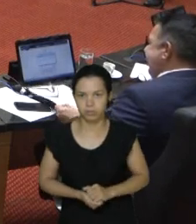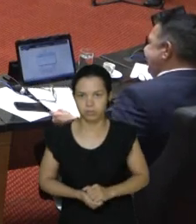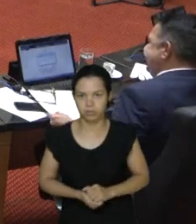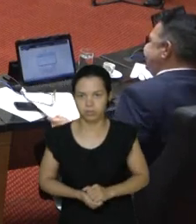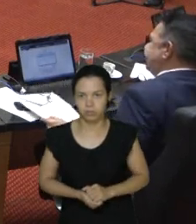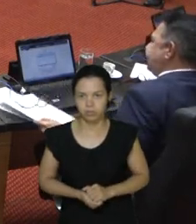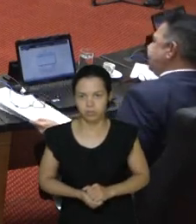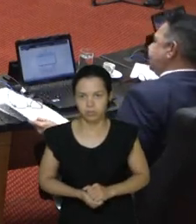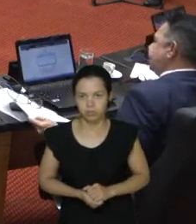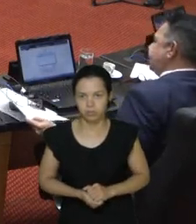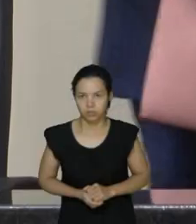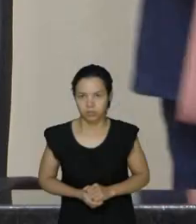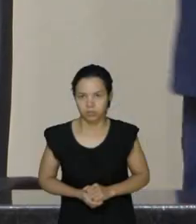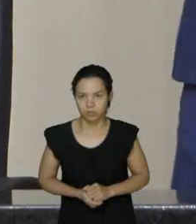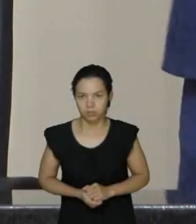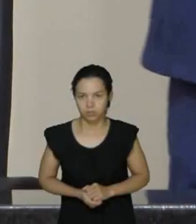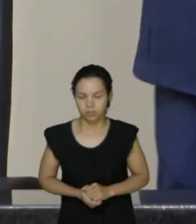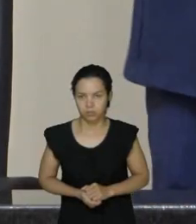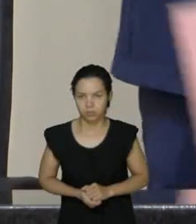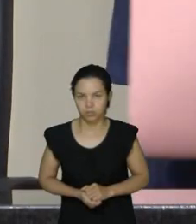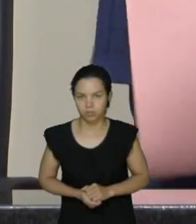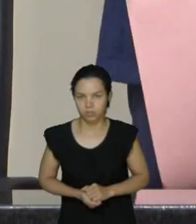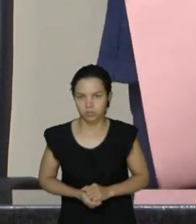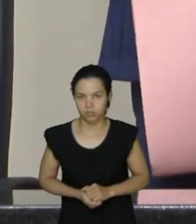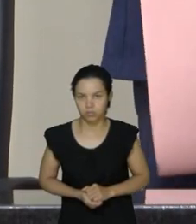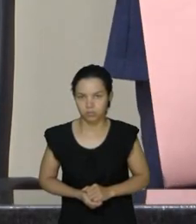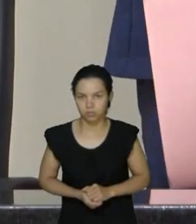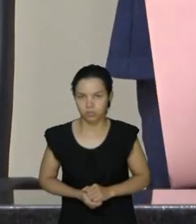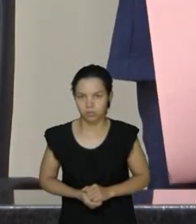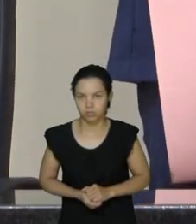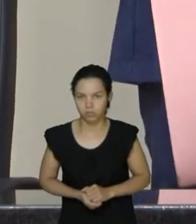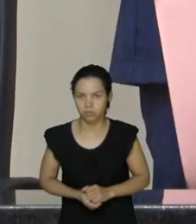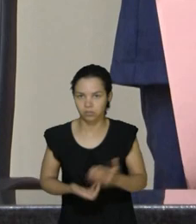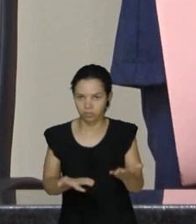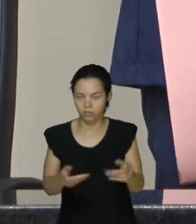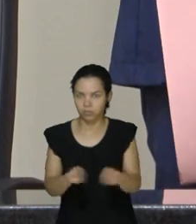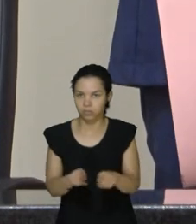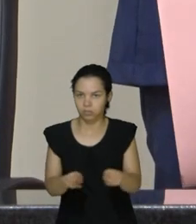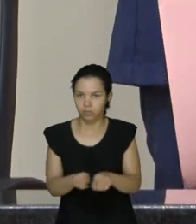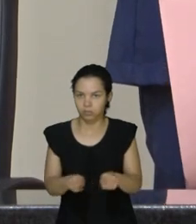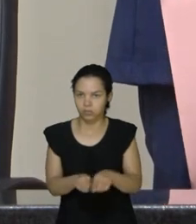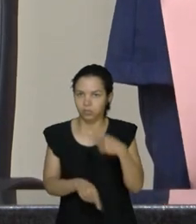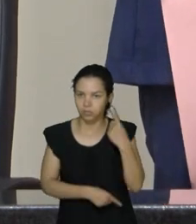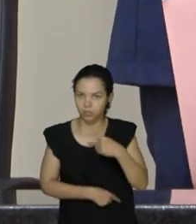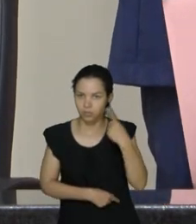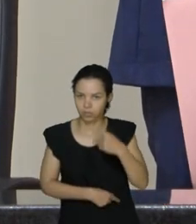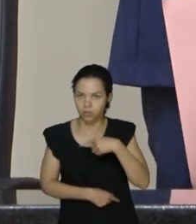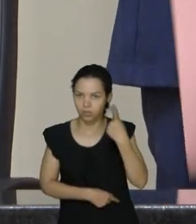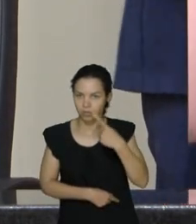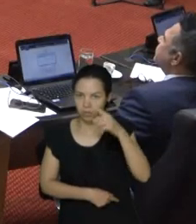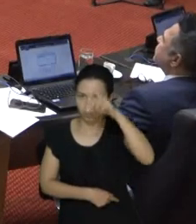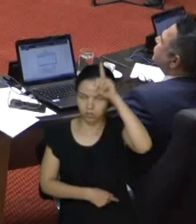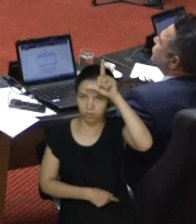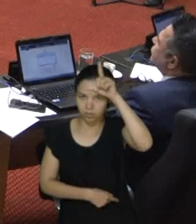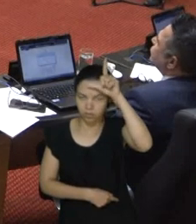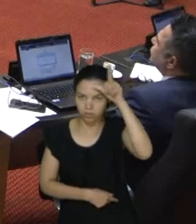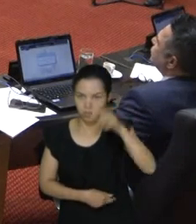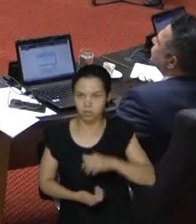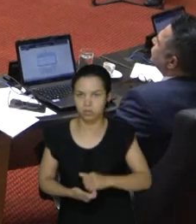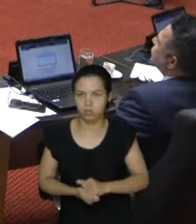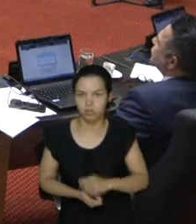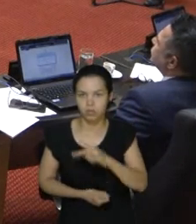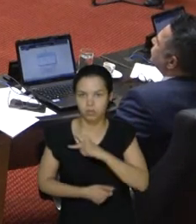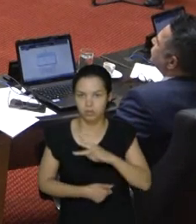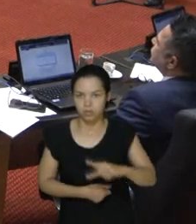Muito obrigado ao deputado Cobachini. Ainda para discutir, o deputado Sargento Lima. Presidente, eu